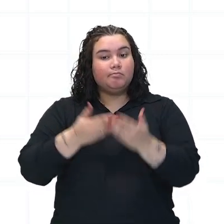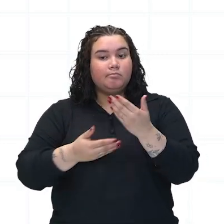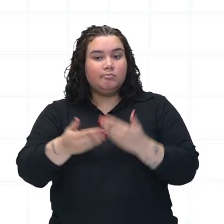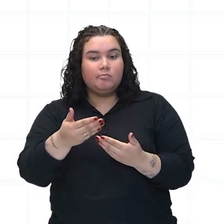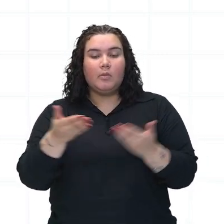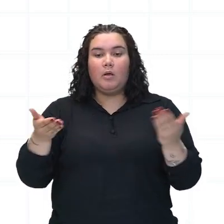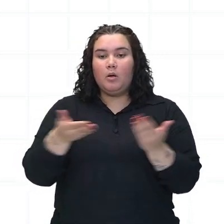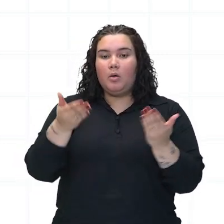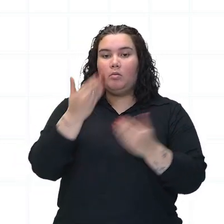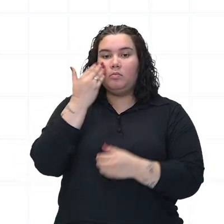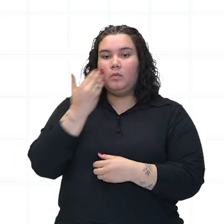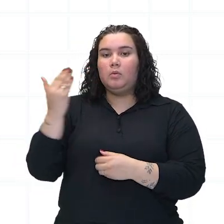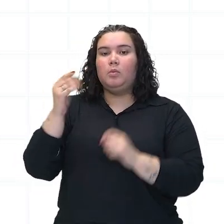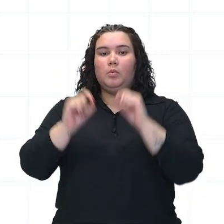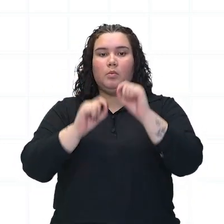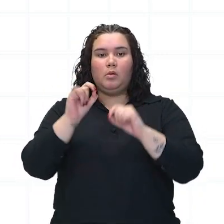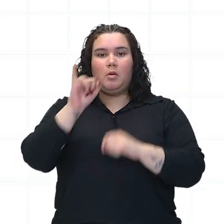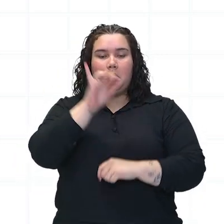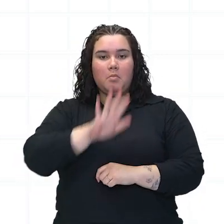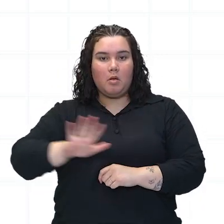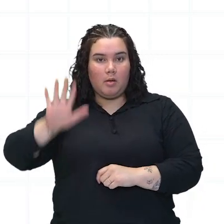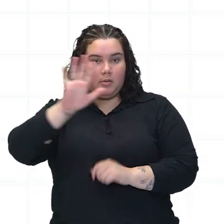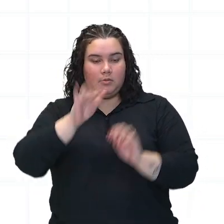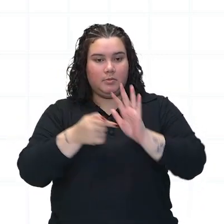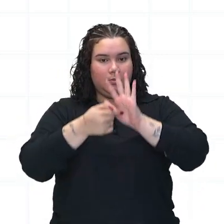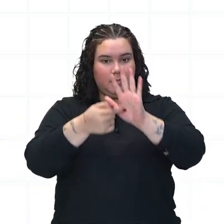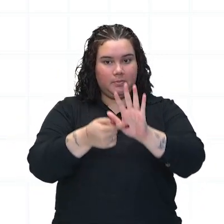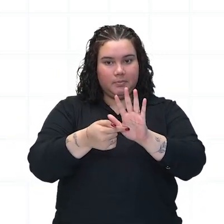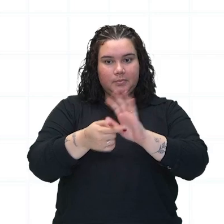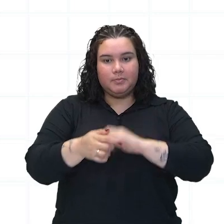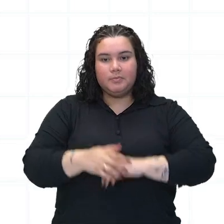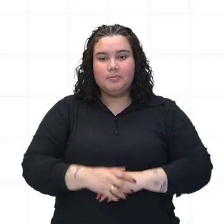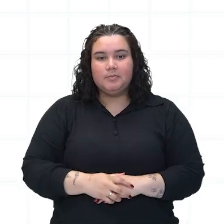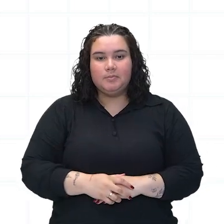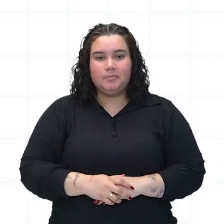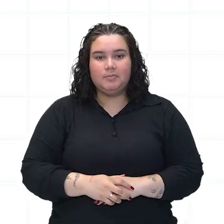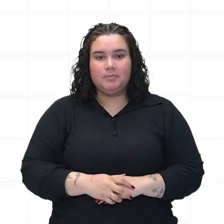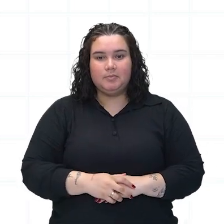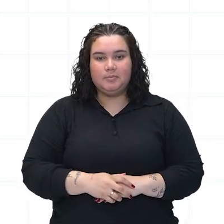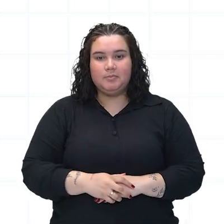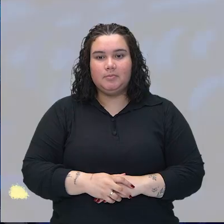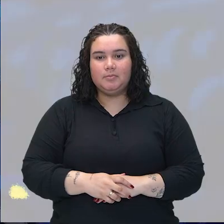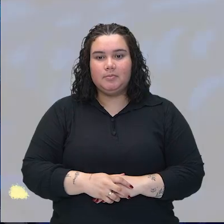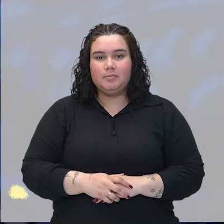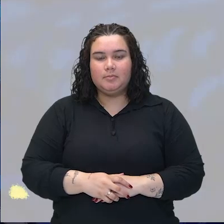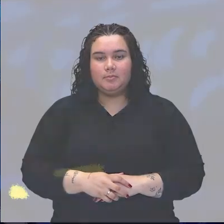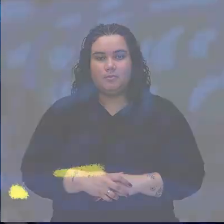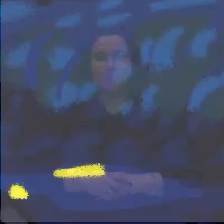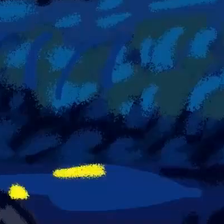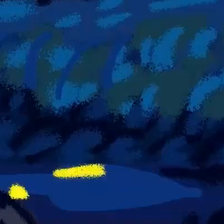mais? Sim, avançando, vamos conhecer agora a paisagem sonora.